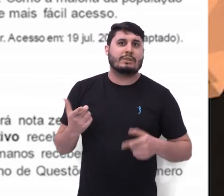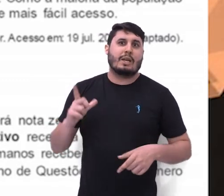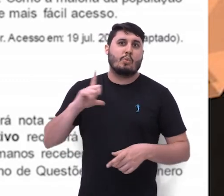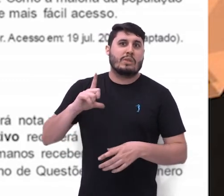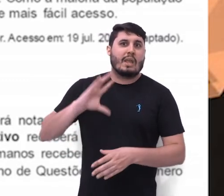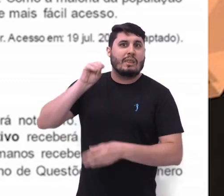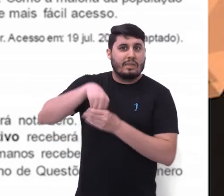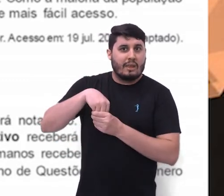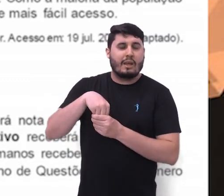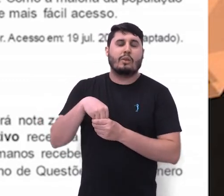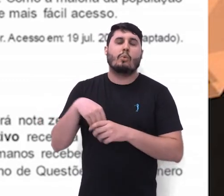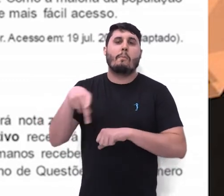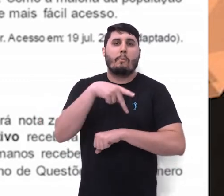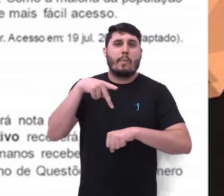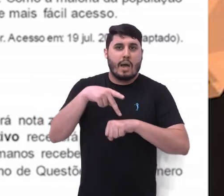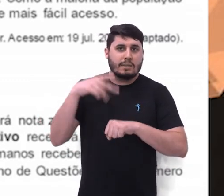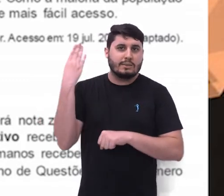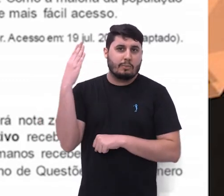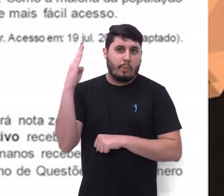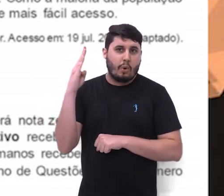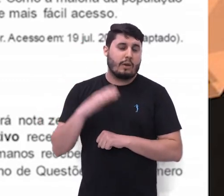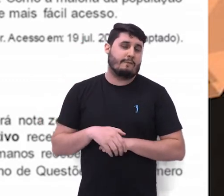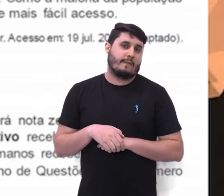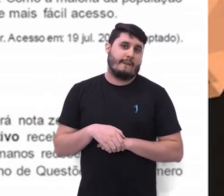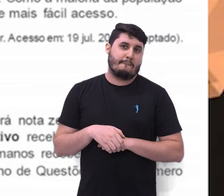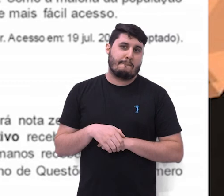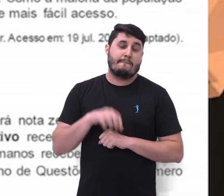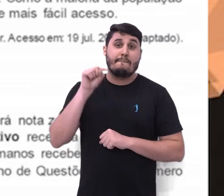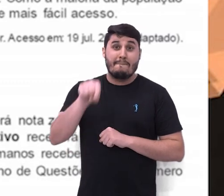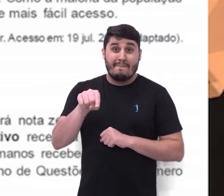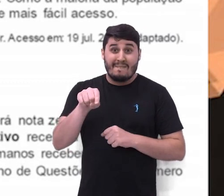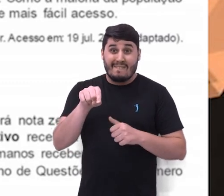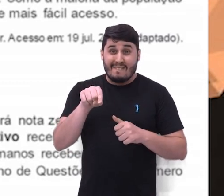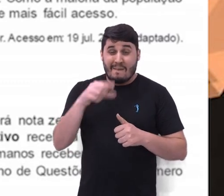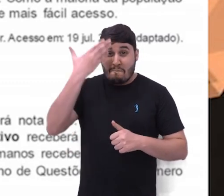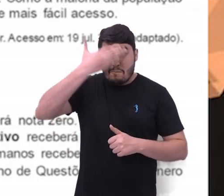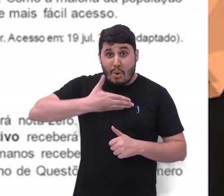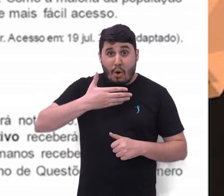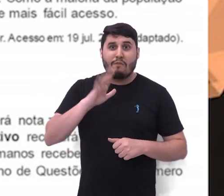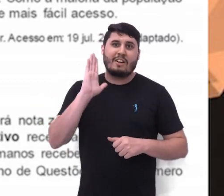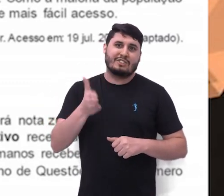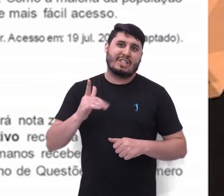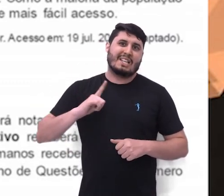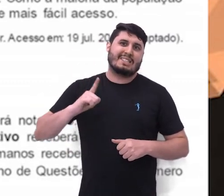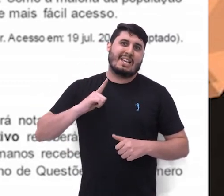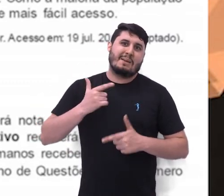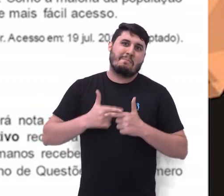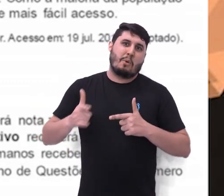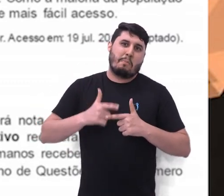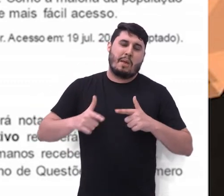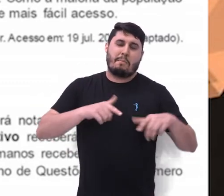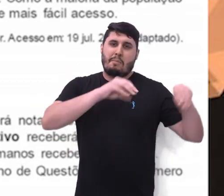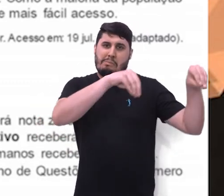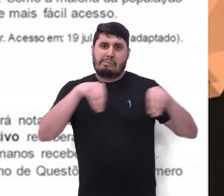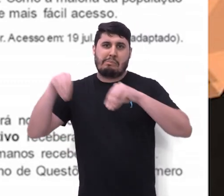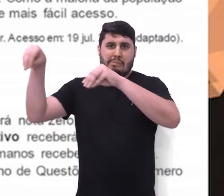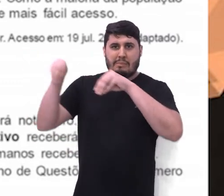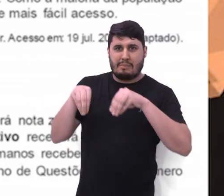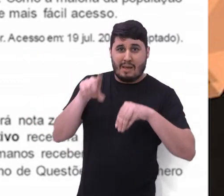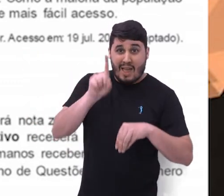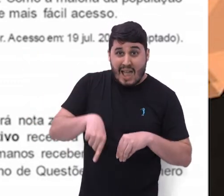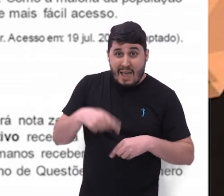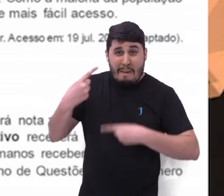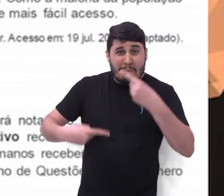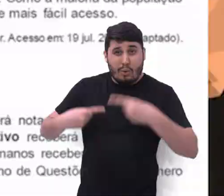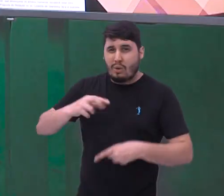da população da Bolívia. Estes dados já demonstram que a motivação do fluxo de imigração não são